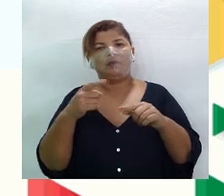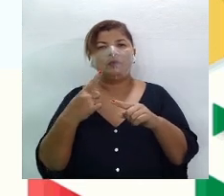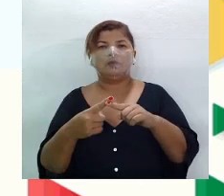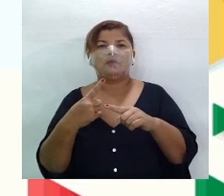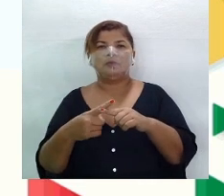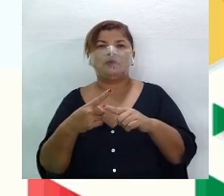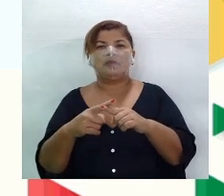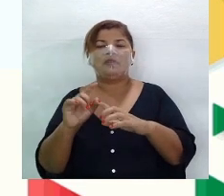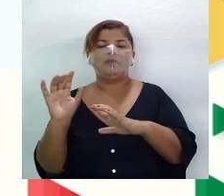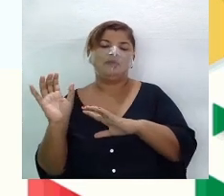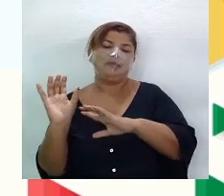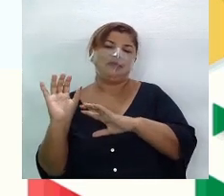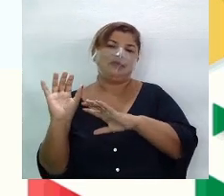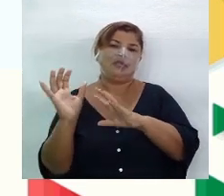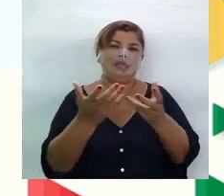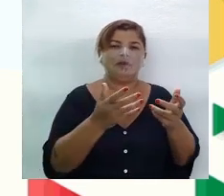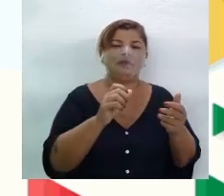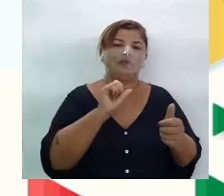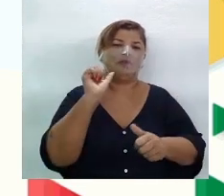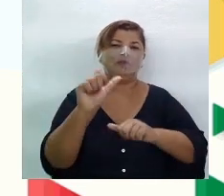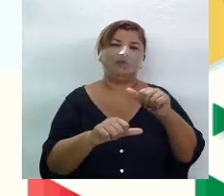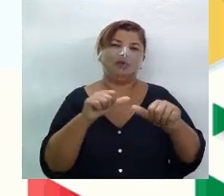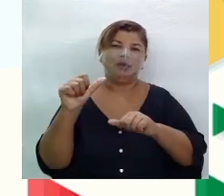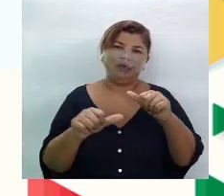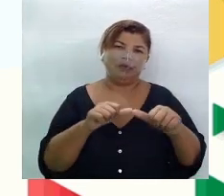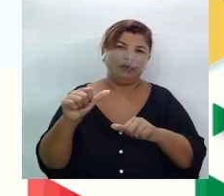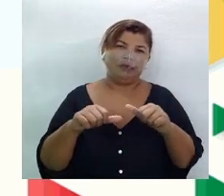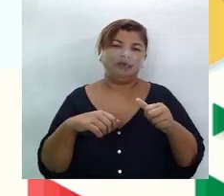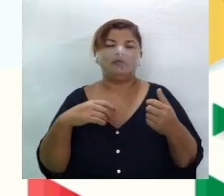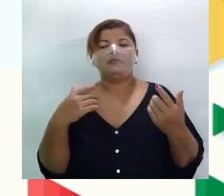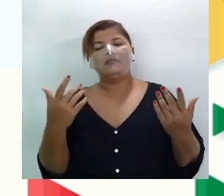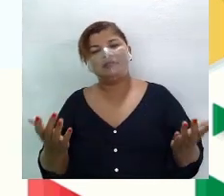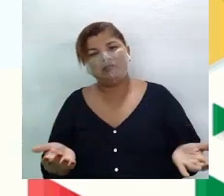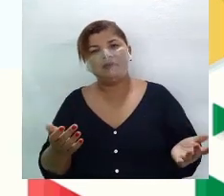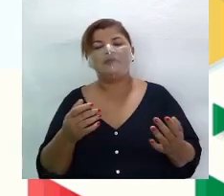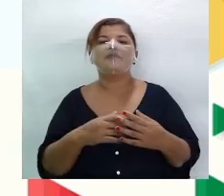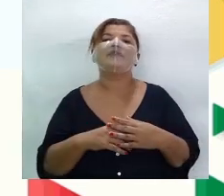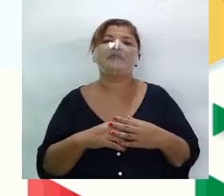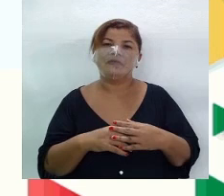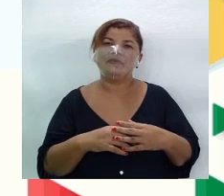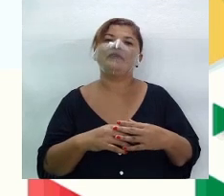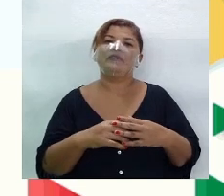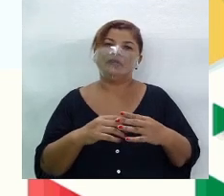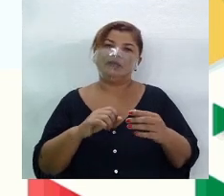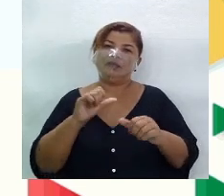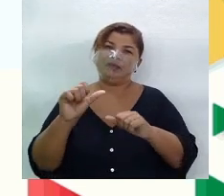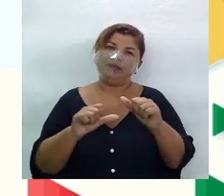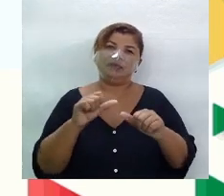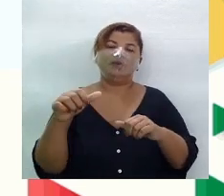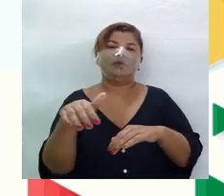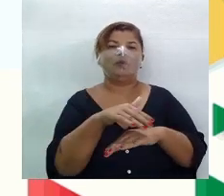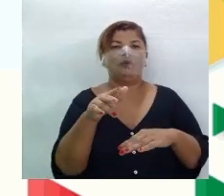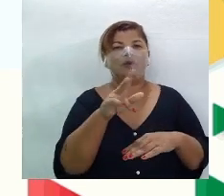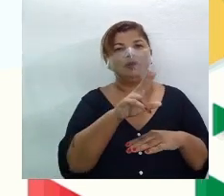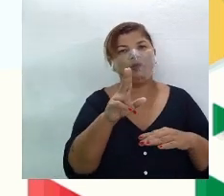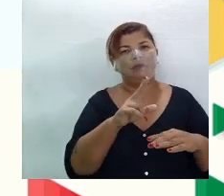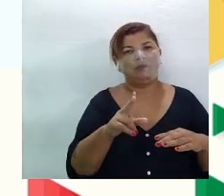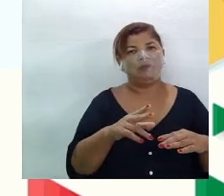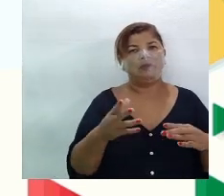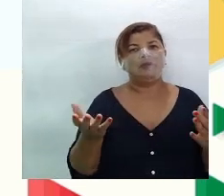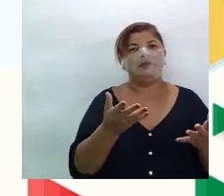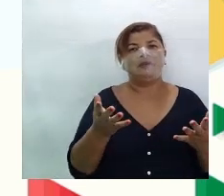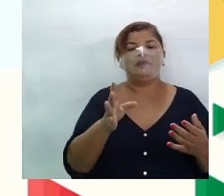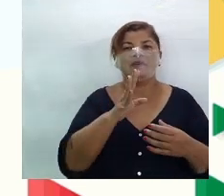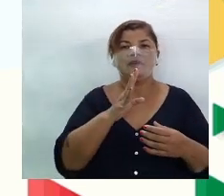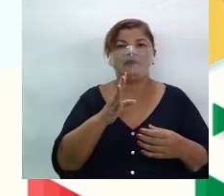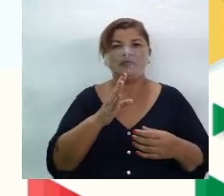essa questão de mudança, essa mudança do tempo vai e traz, certa mudança, alteração das ruas que vamos conhecer. E curioso,